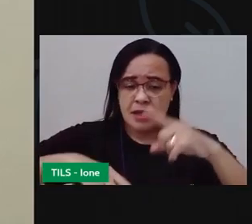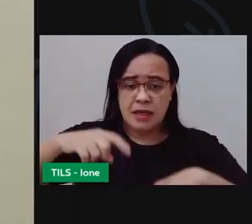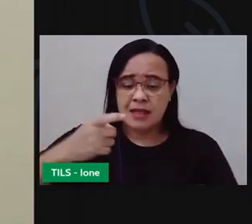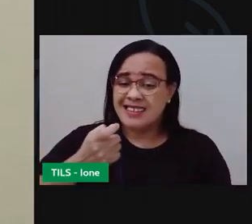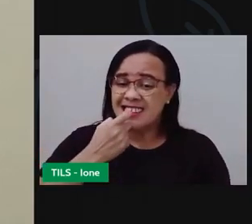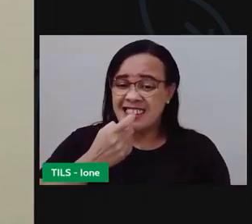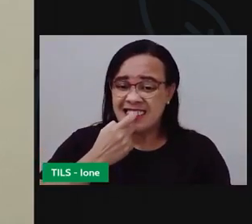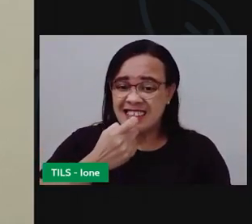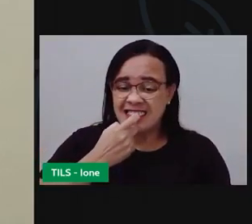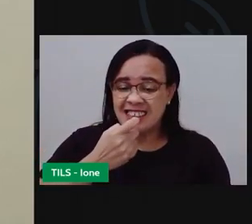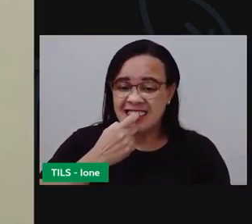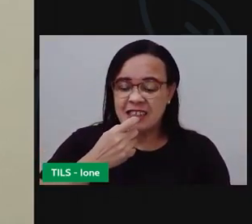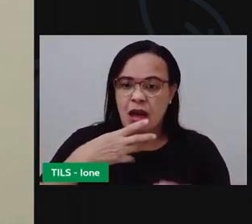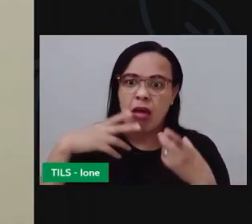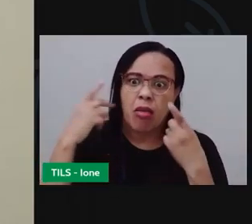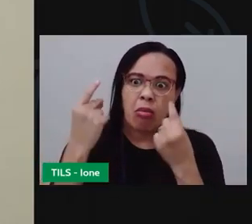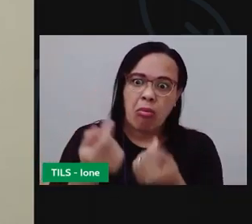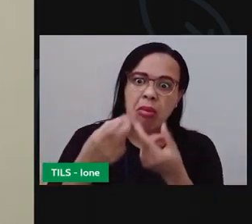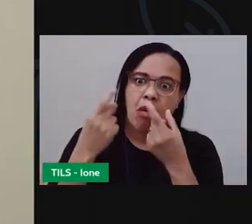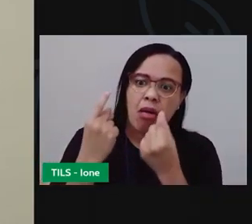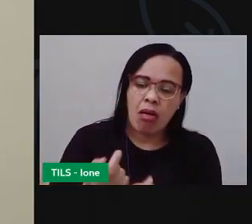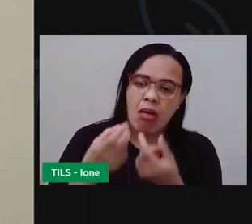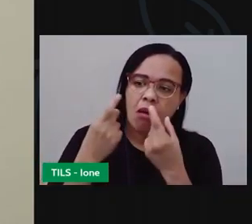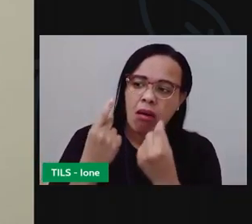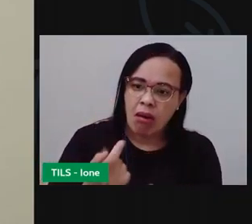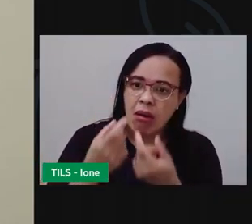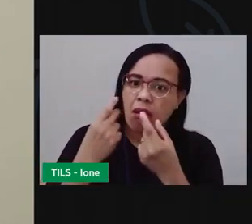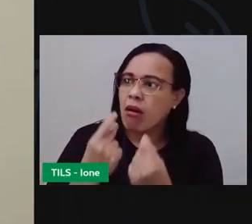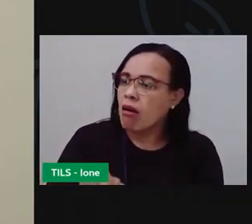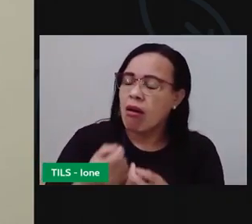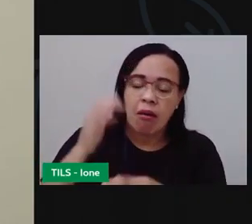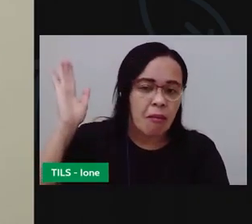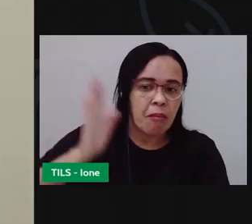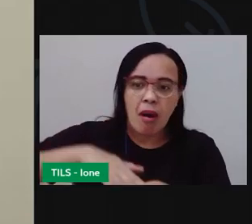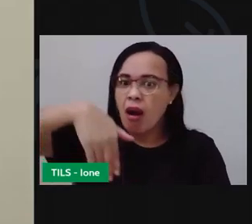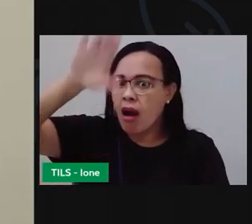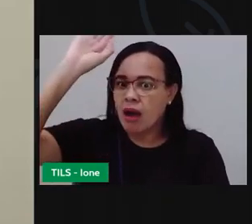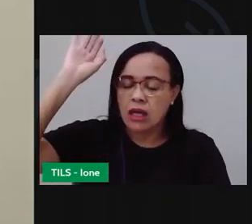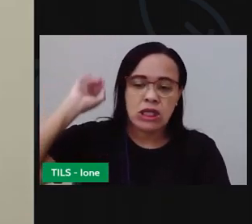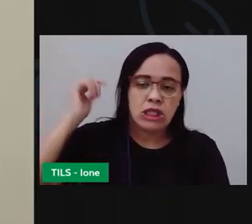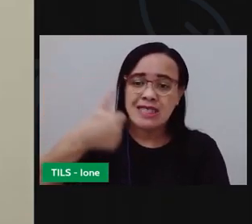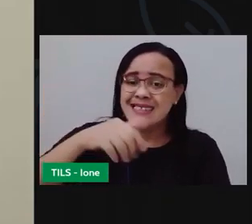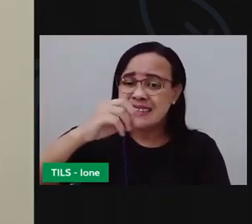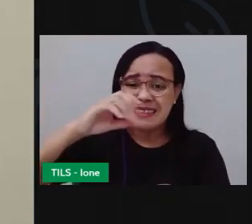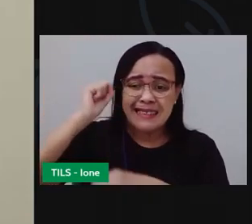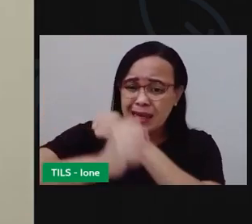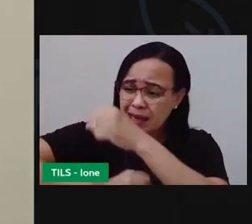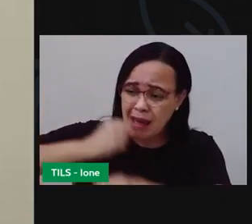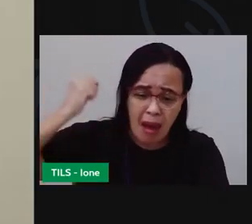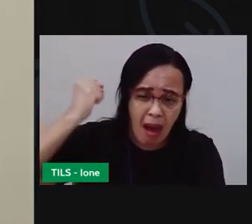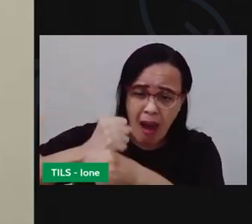plástico, que demoram mais de 100 anos para se decompor. E